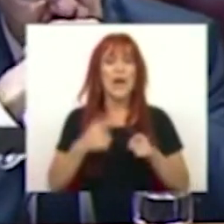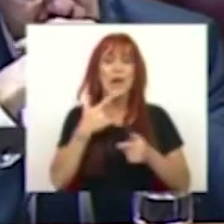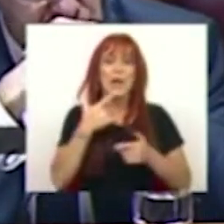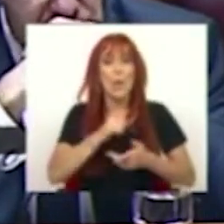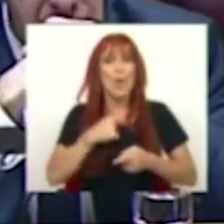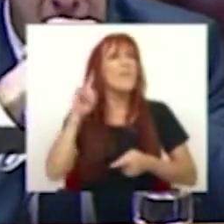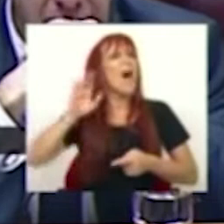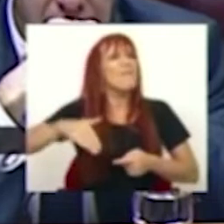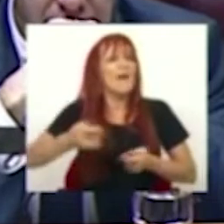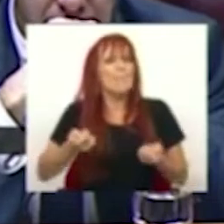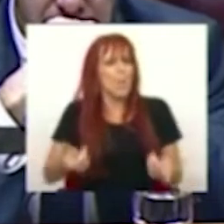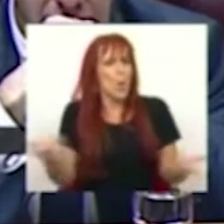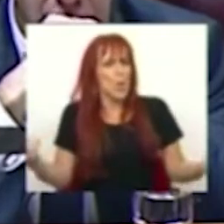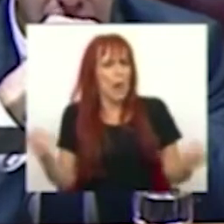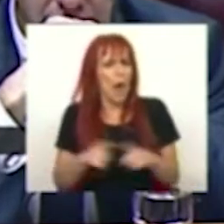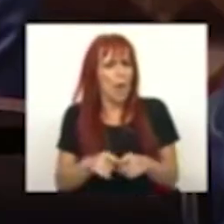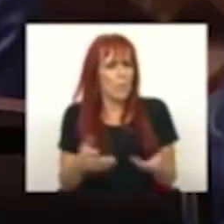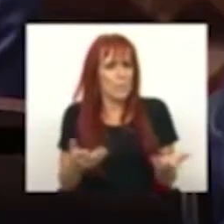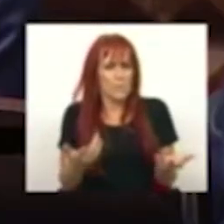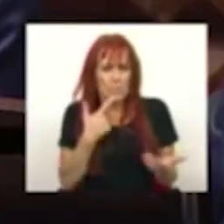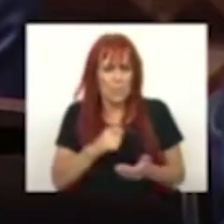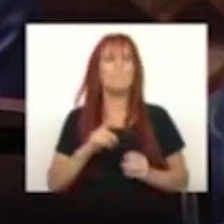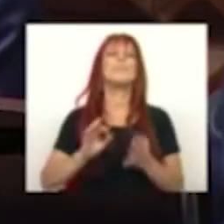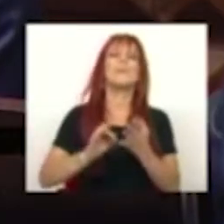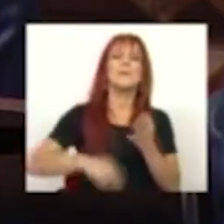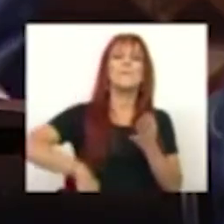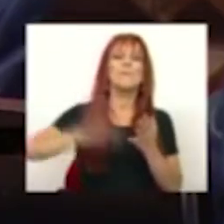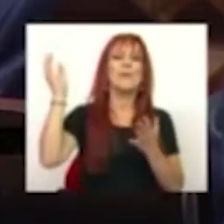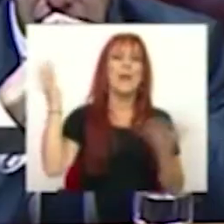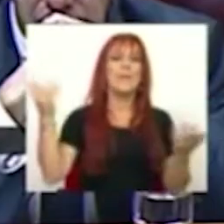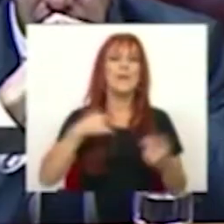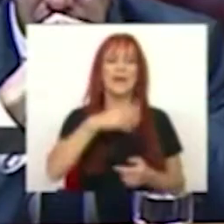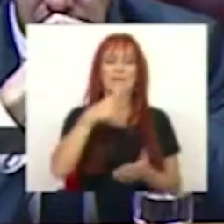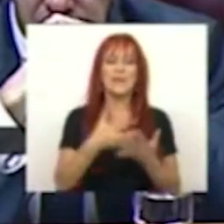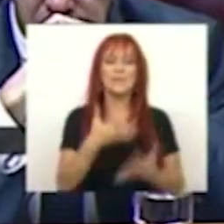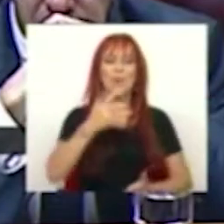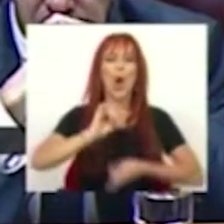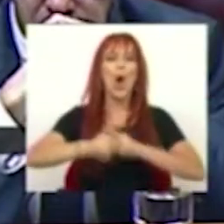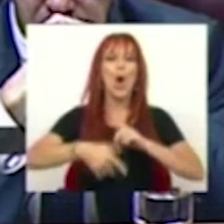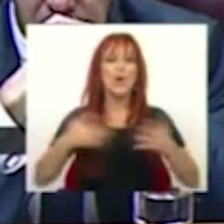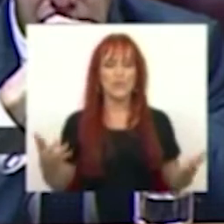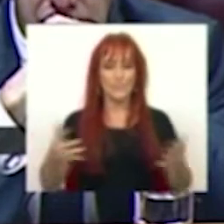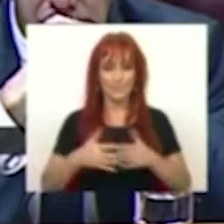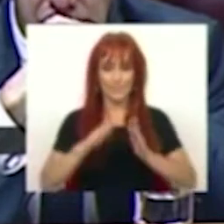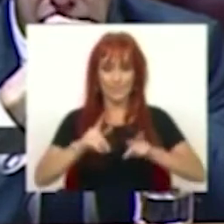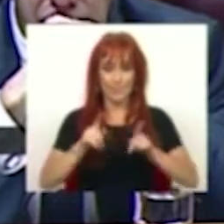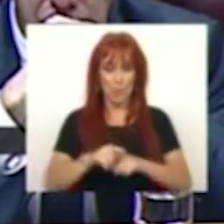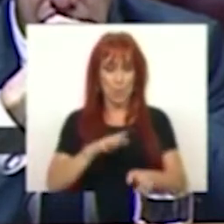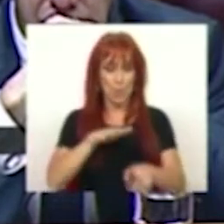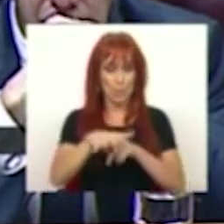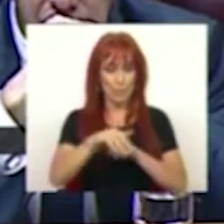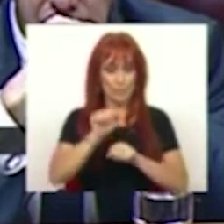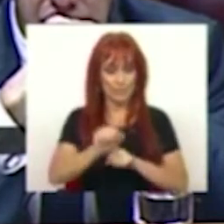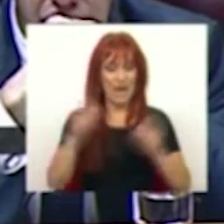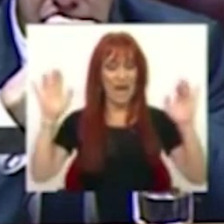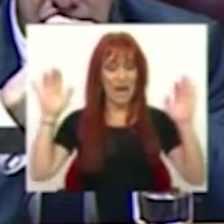também desvalorizar esse fator. E, por fim, queria sublinhar o seguinte, é que o efeito